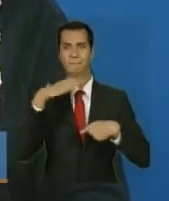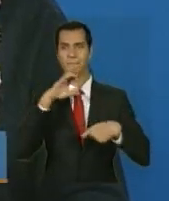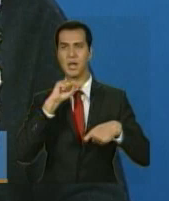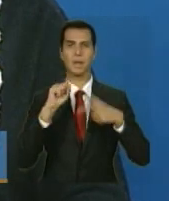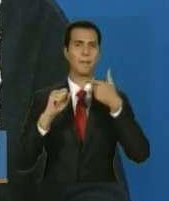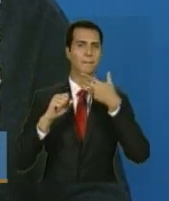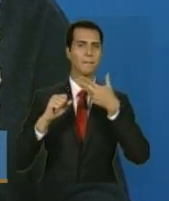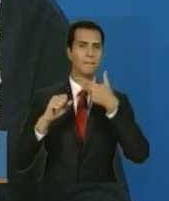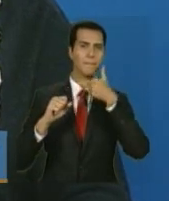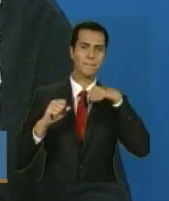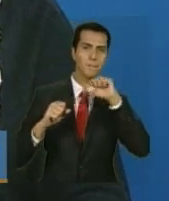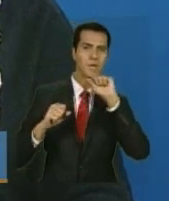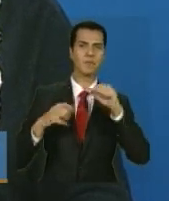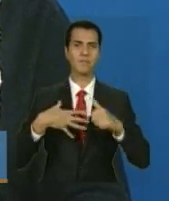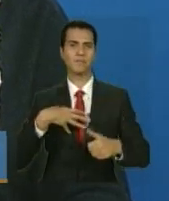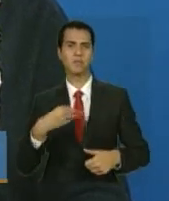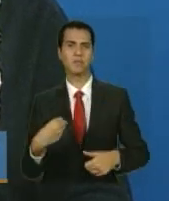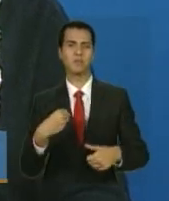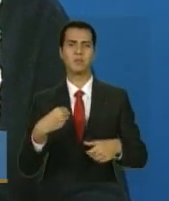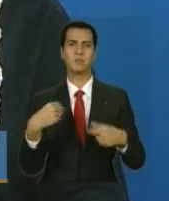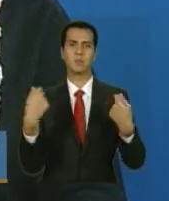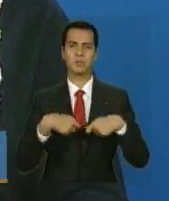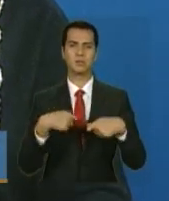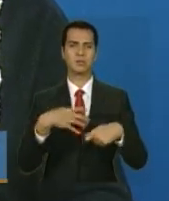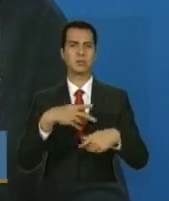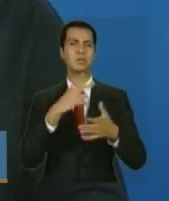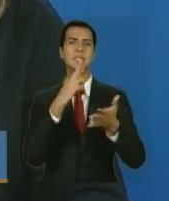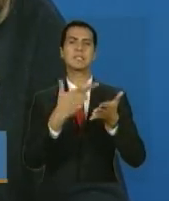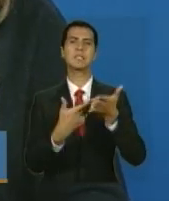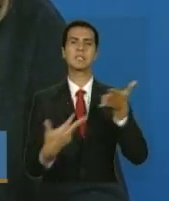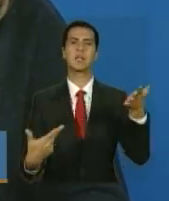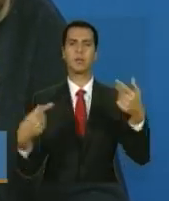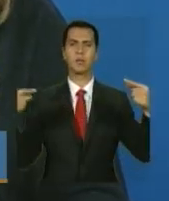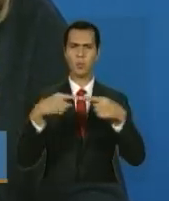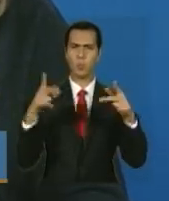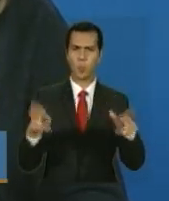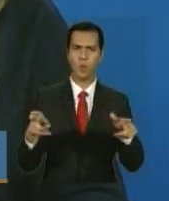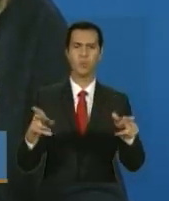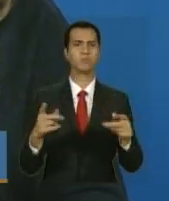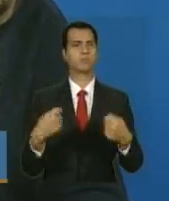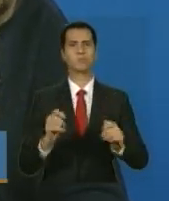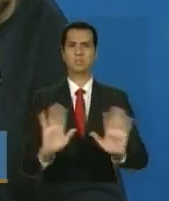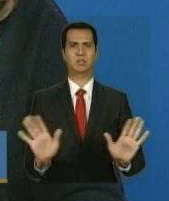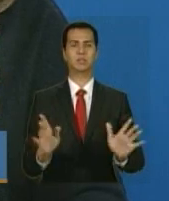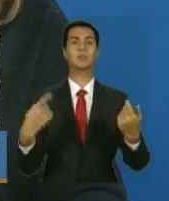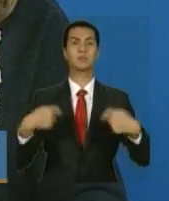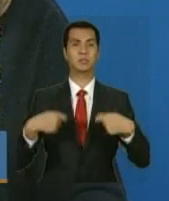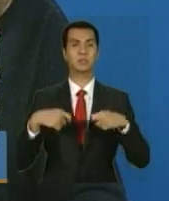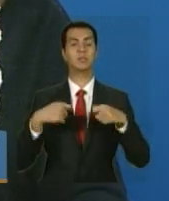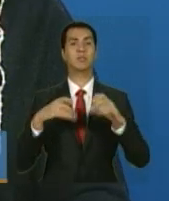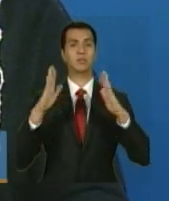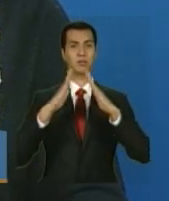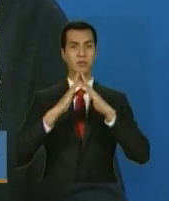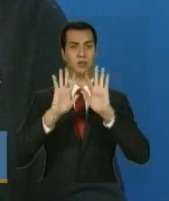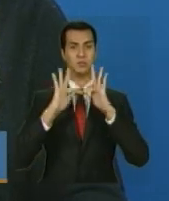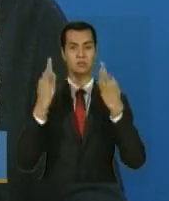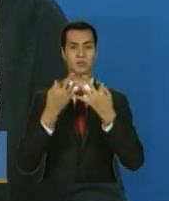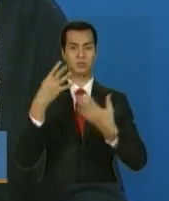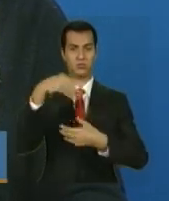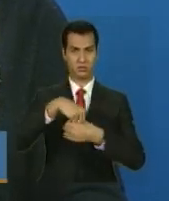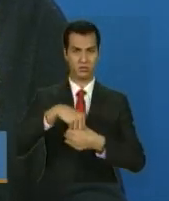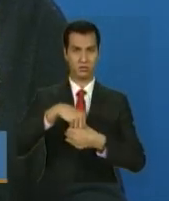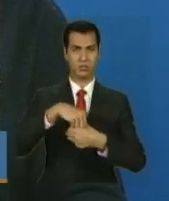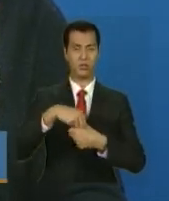essa família. O essencial é que residam no mesmo domicílio e compartilhem renda ou